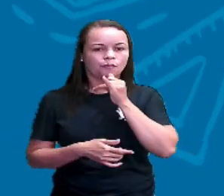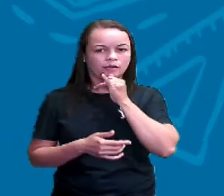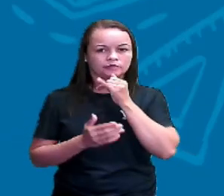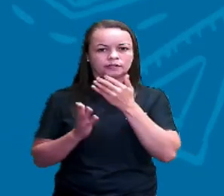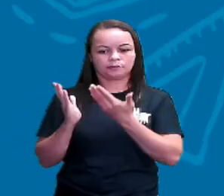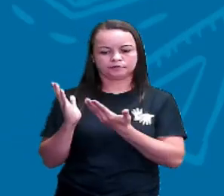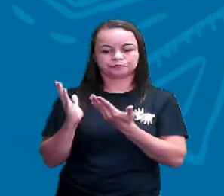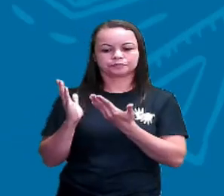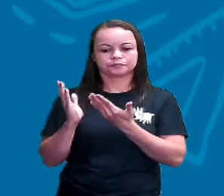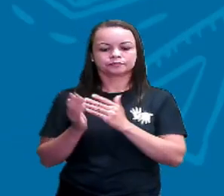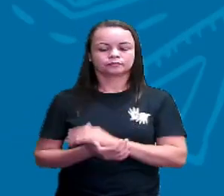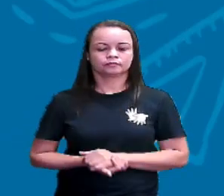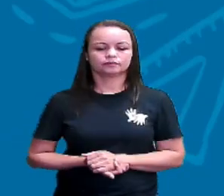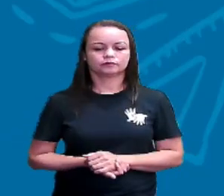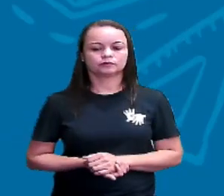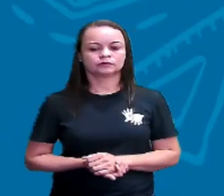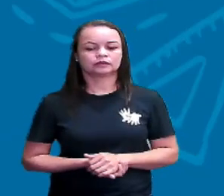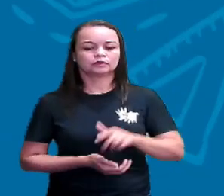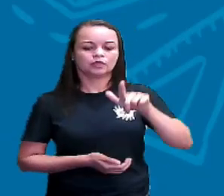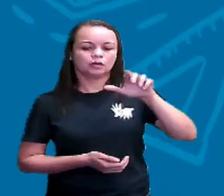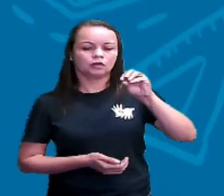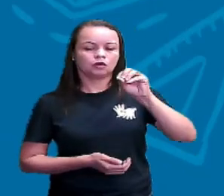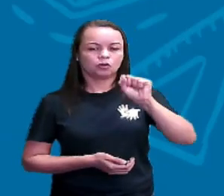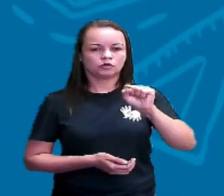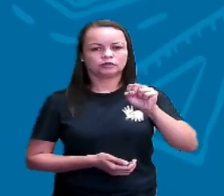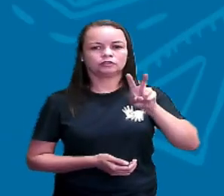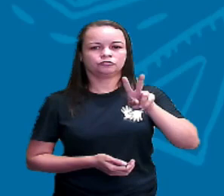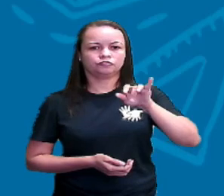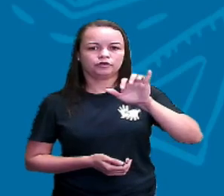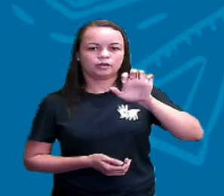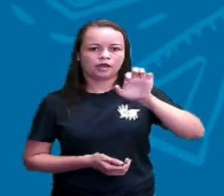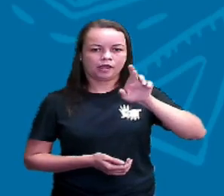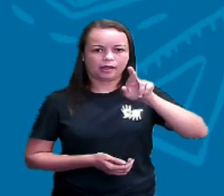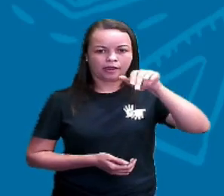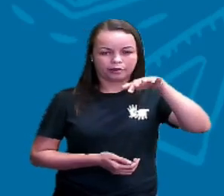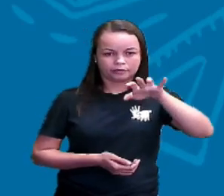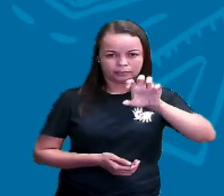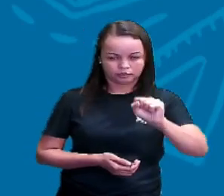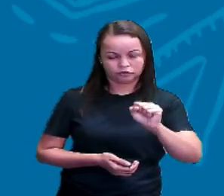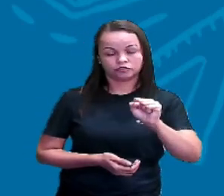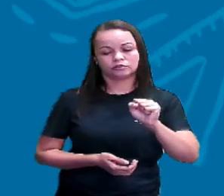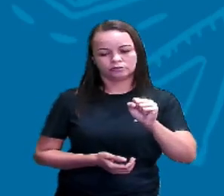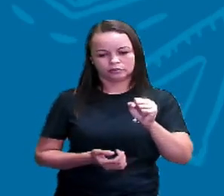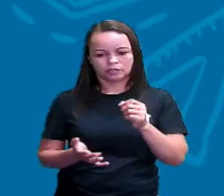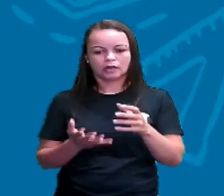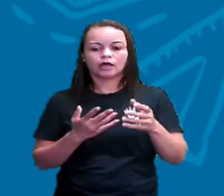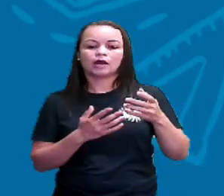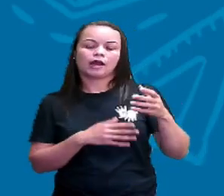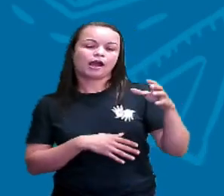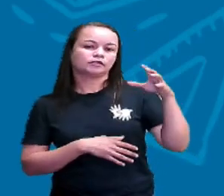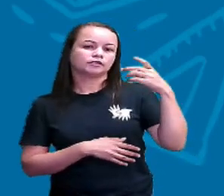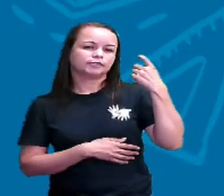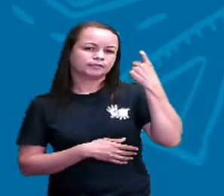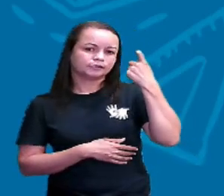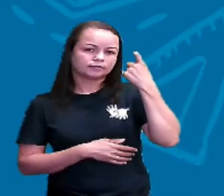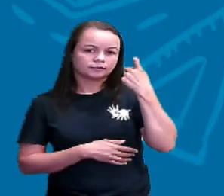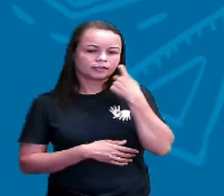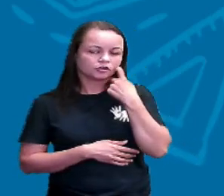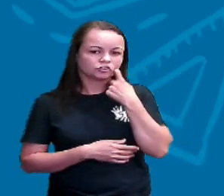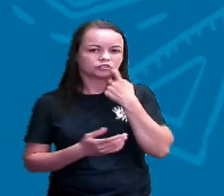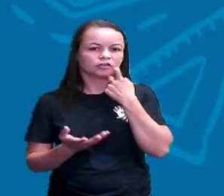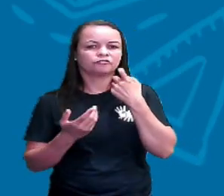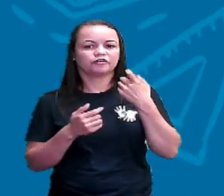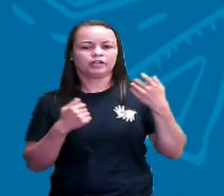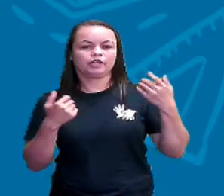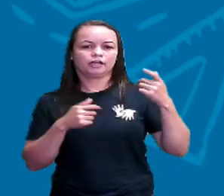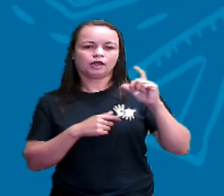ó. Los viernes salgo com mi novio. Às sextas-feiras saio com meu namorado,